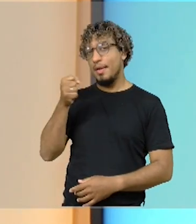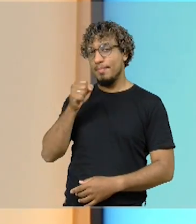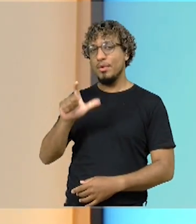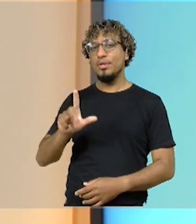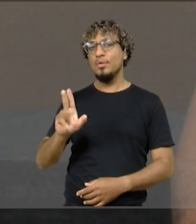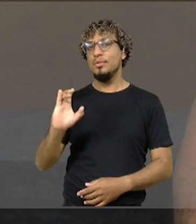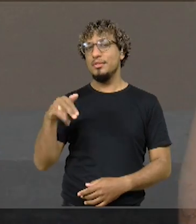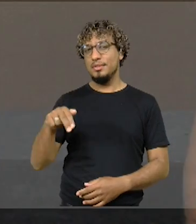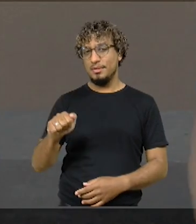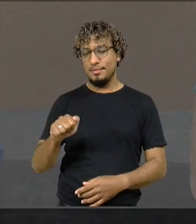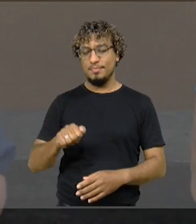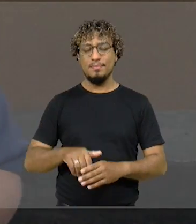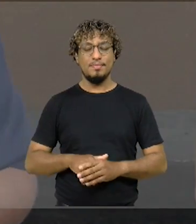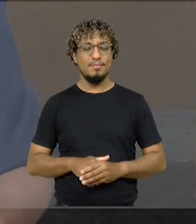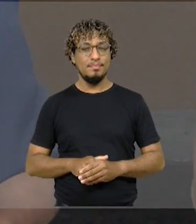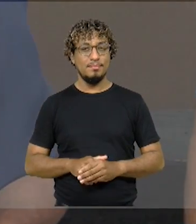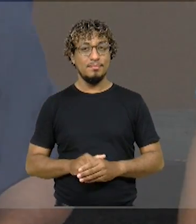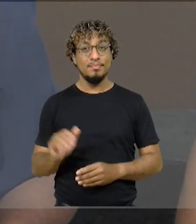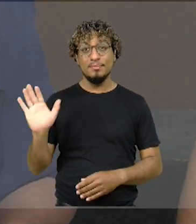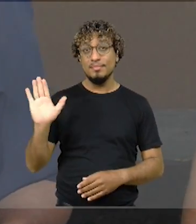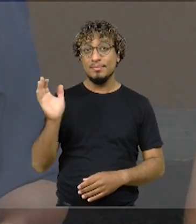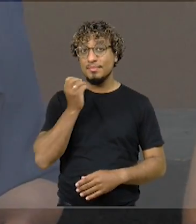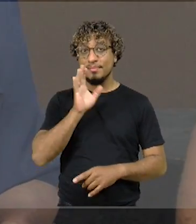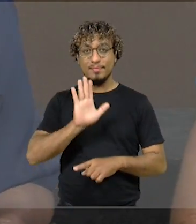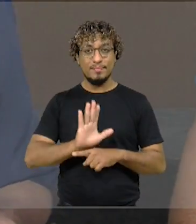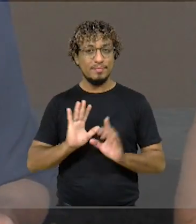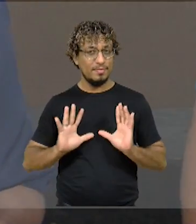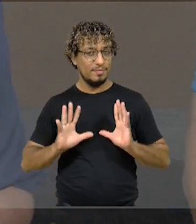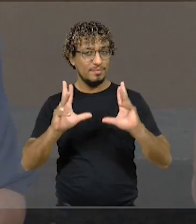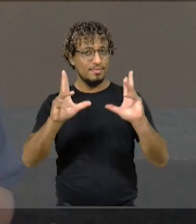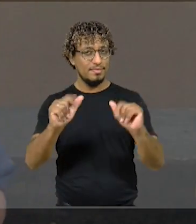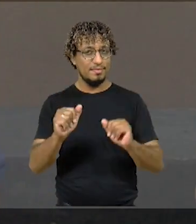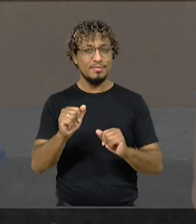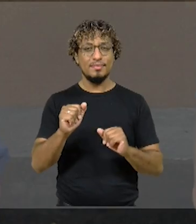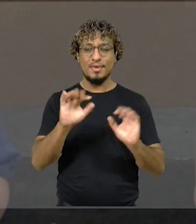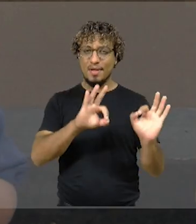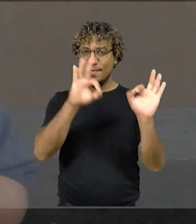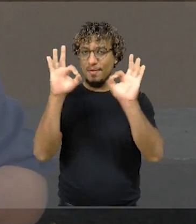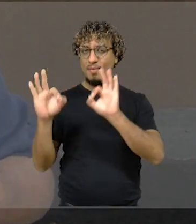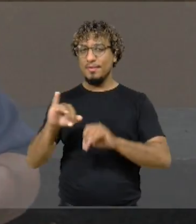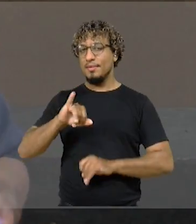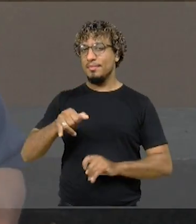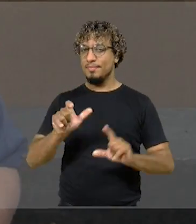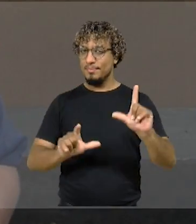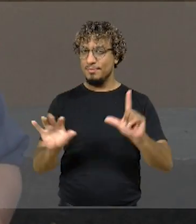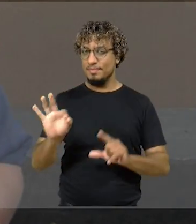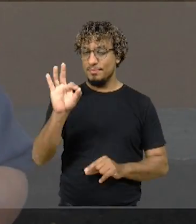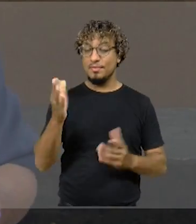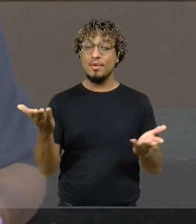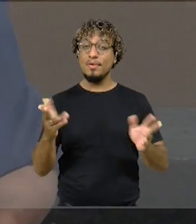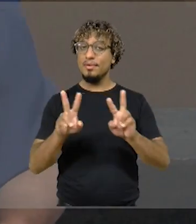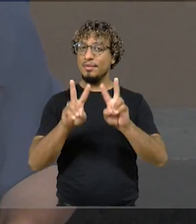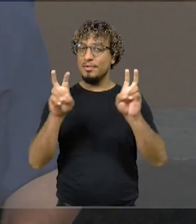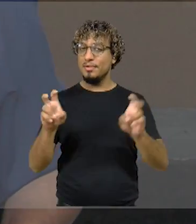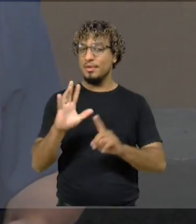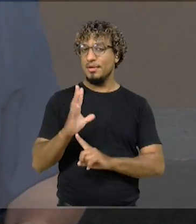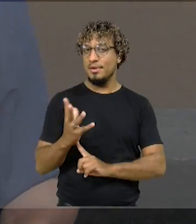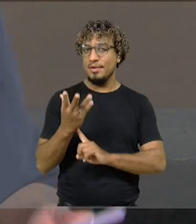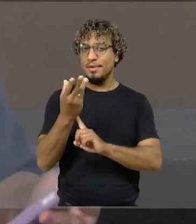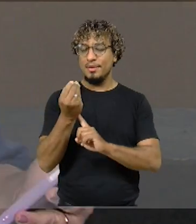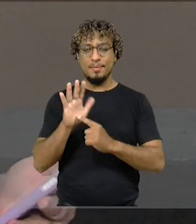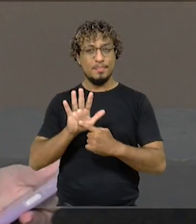informações. Olá, boa tarde a todos que acompanham o JTV UFMA. Vamos falar de arte e eu estou falando